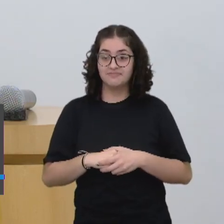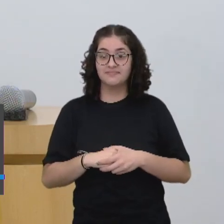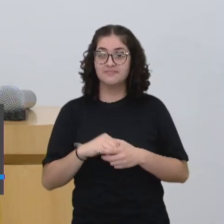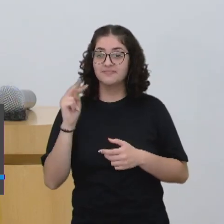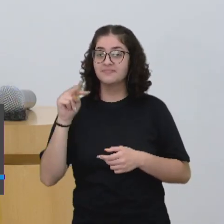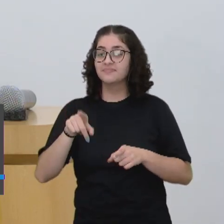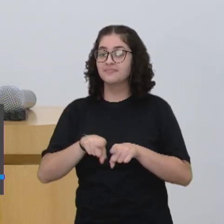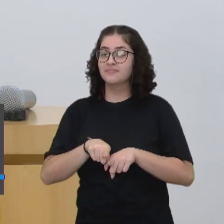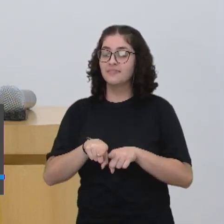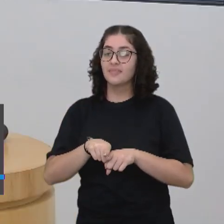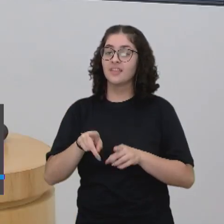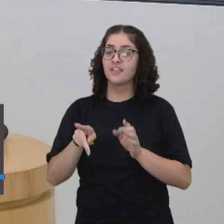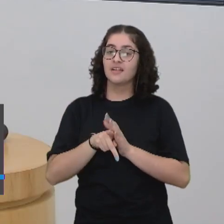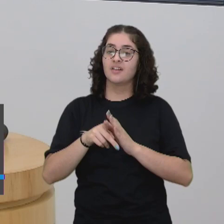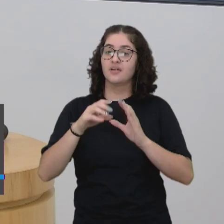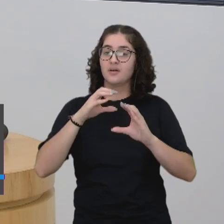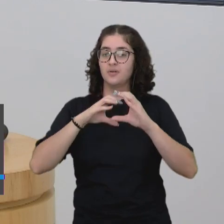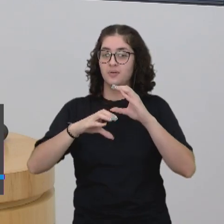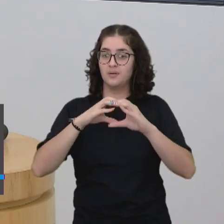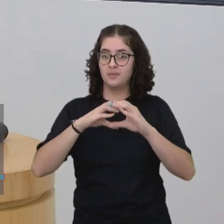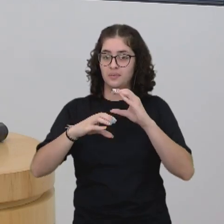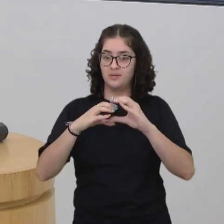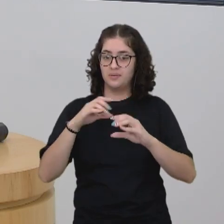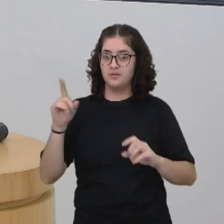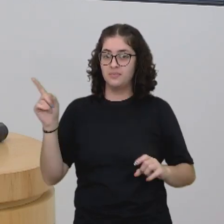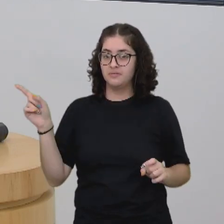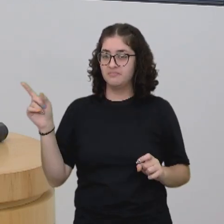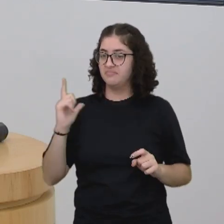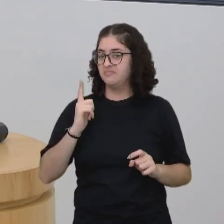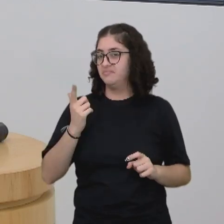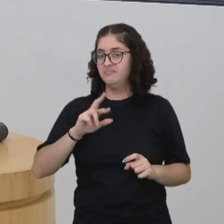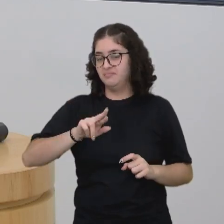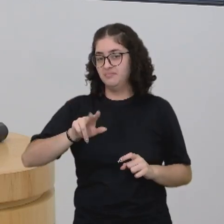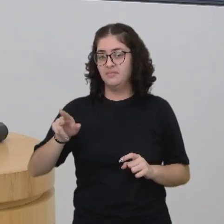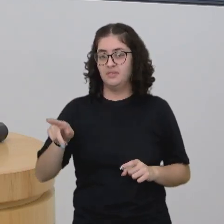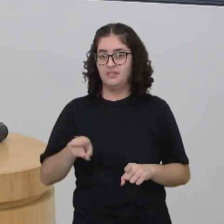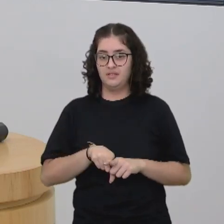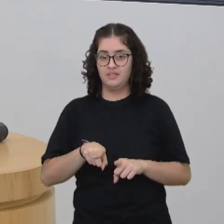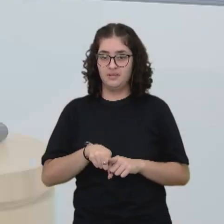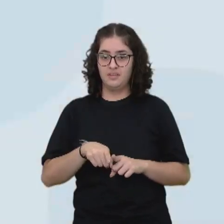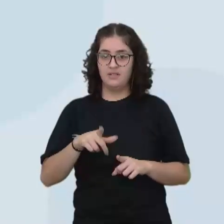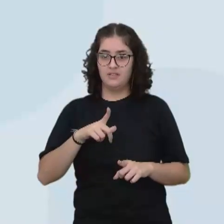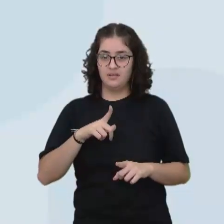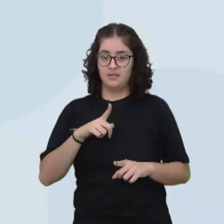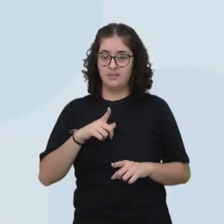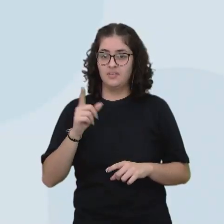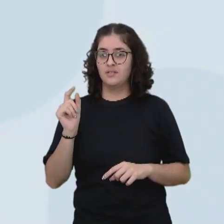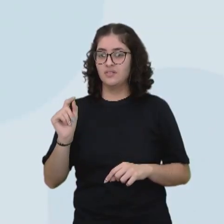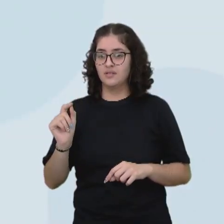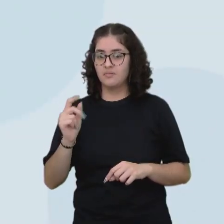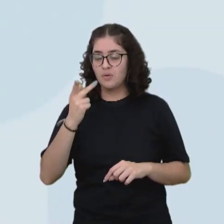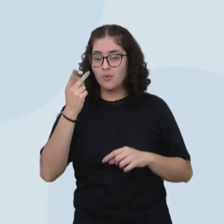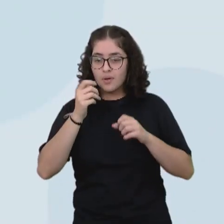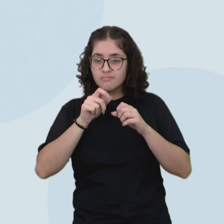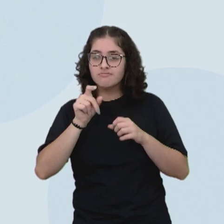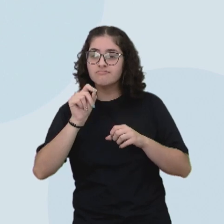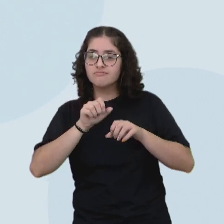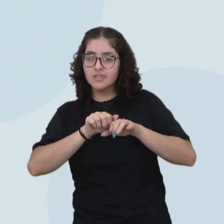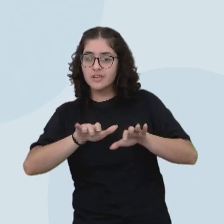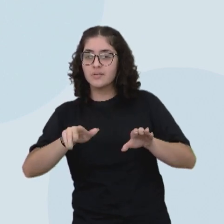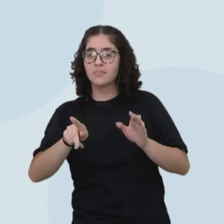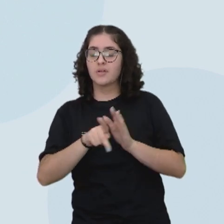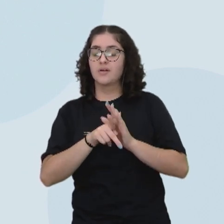gente viu também os elementos da comunicação, esse aqui nem tem muito o que ver, que sempre tem um emissor, que é a pessoa que transmite